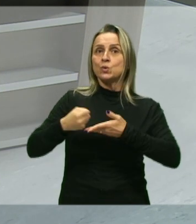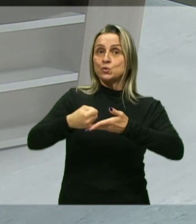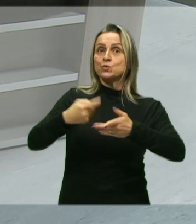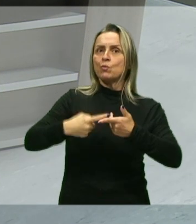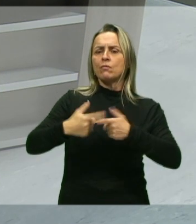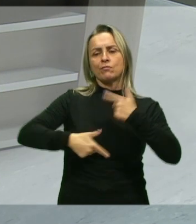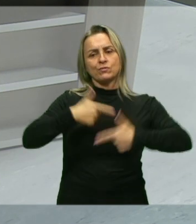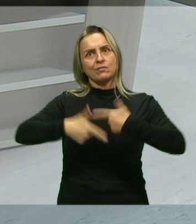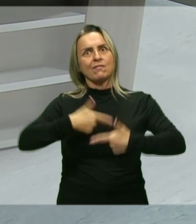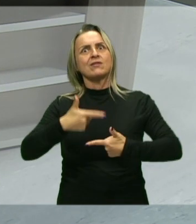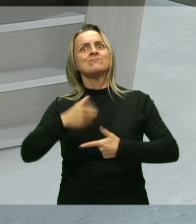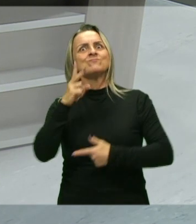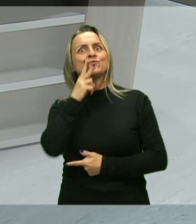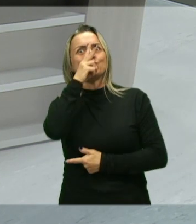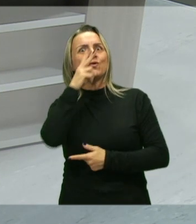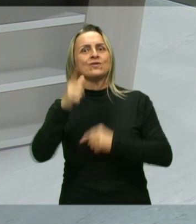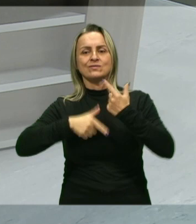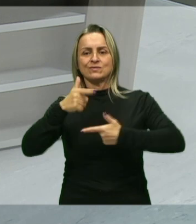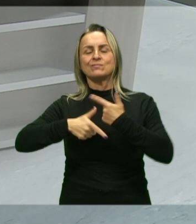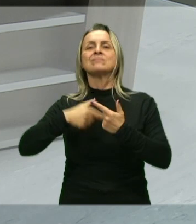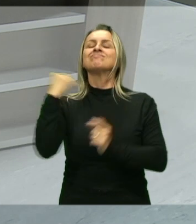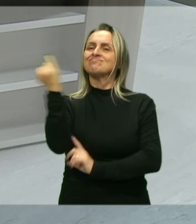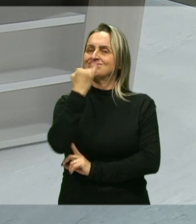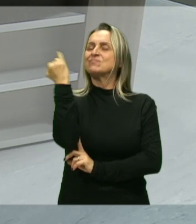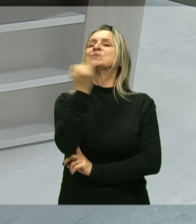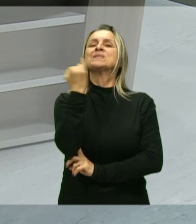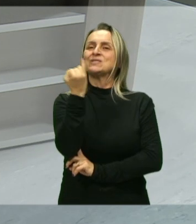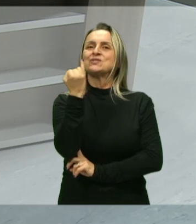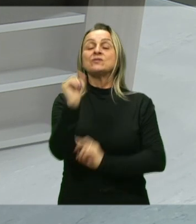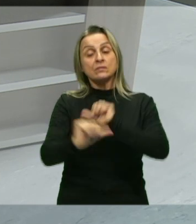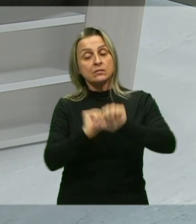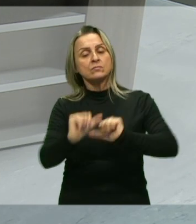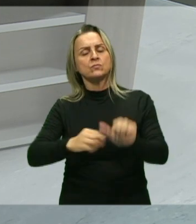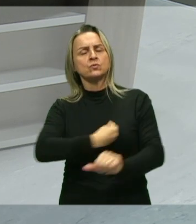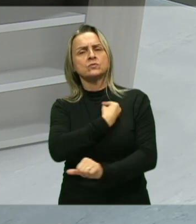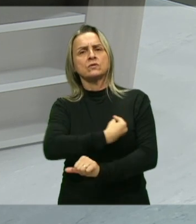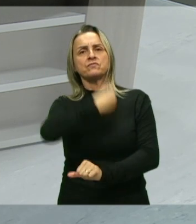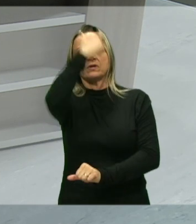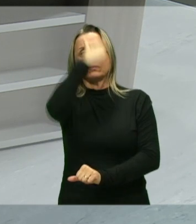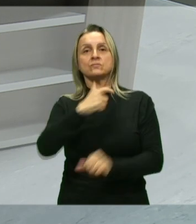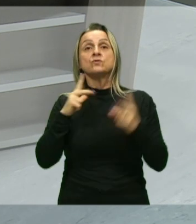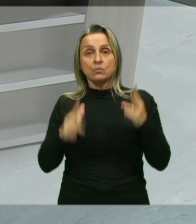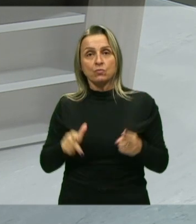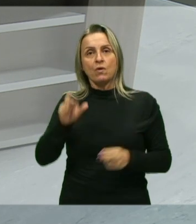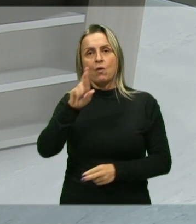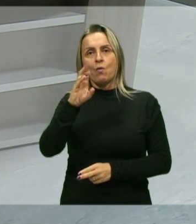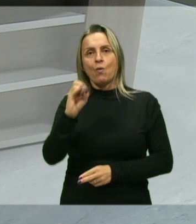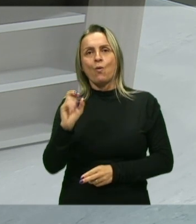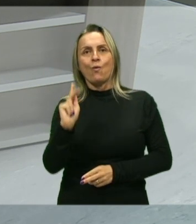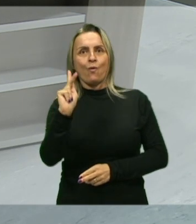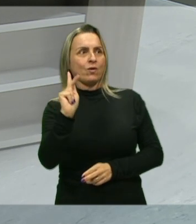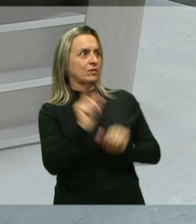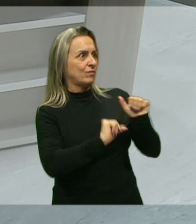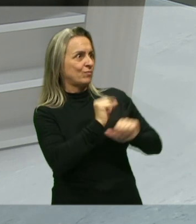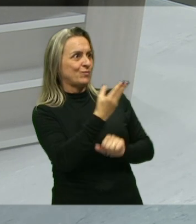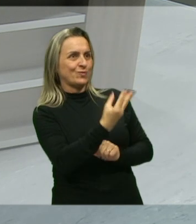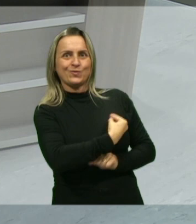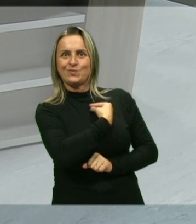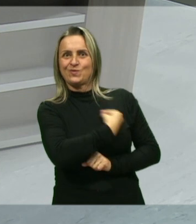pessoas e impacta a vida de pessoas como o Roque, por exemplo, que mudou a tua qualidade de vida total, né? Bastante.